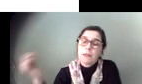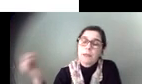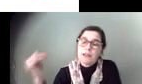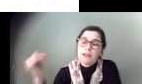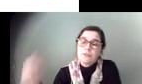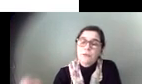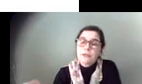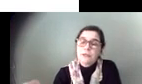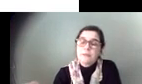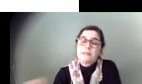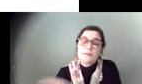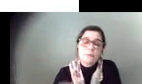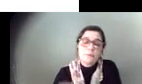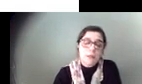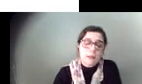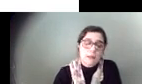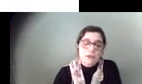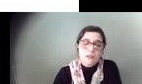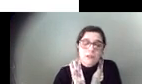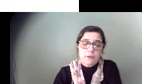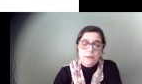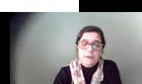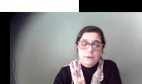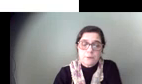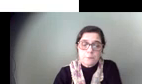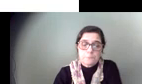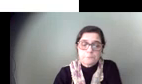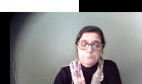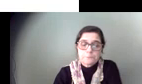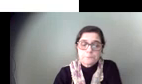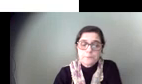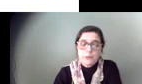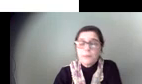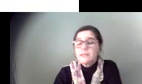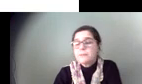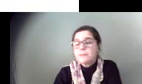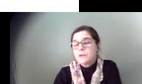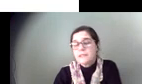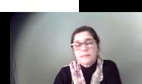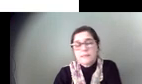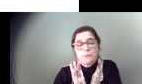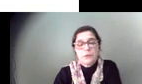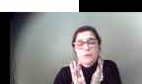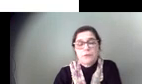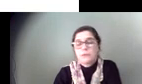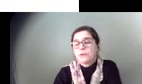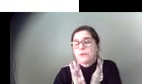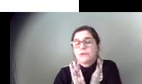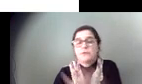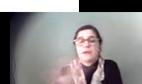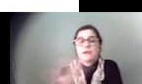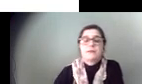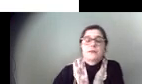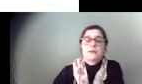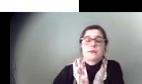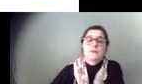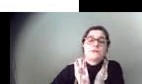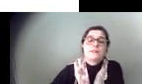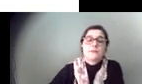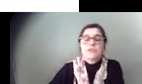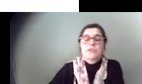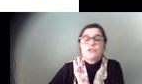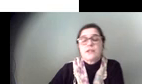questão de programação. A gente está aguardando uma resposta, né, de São Paulo para ver como que faz, né, como